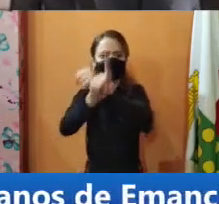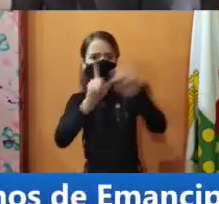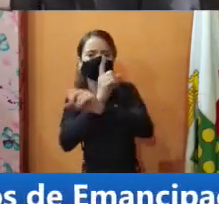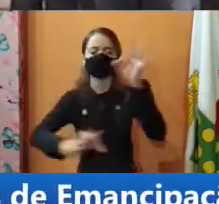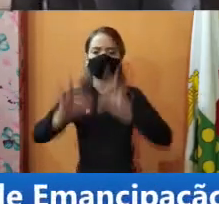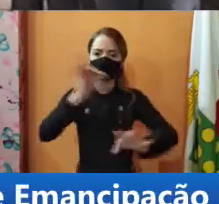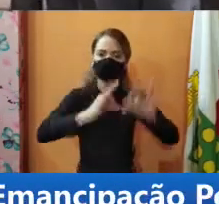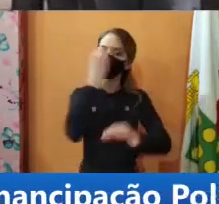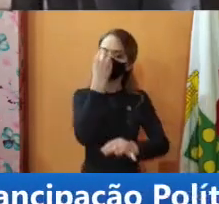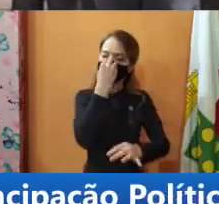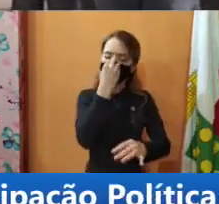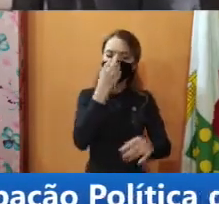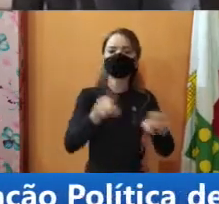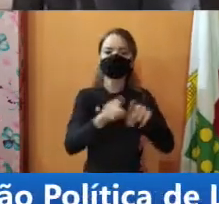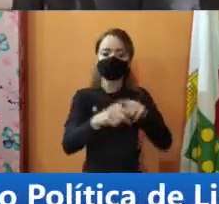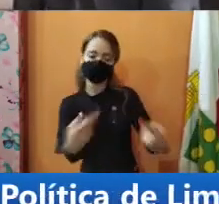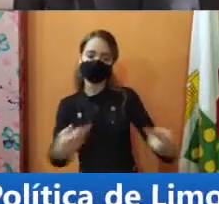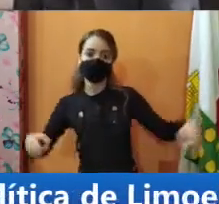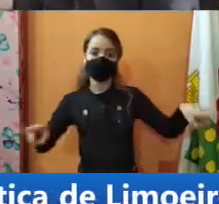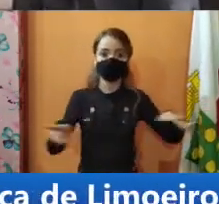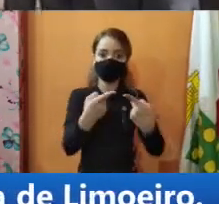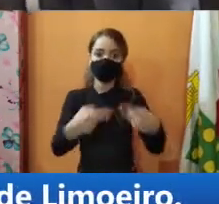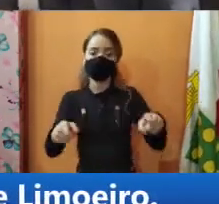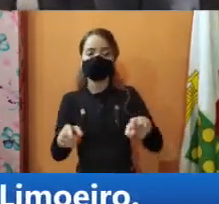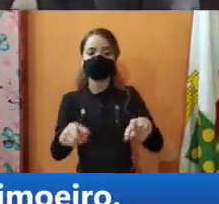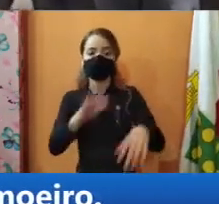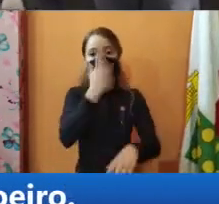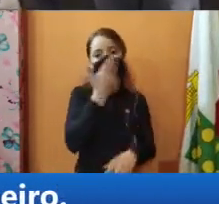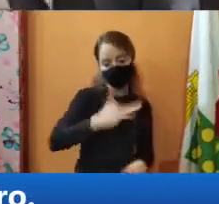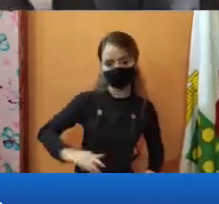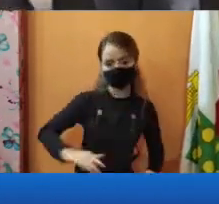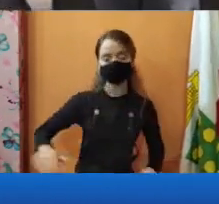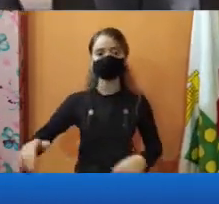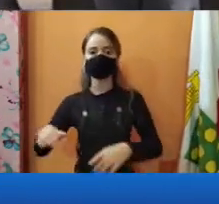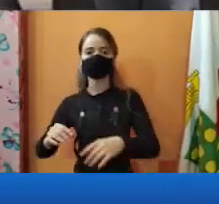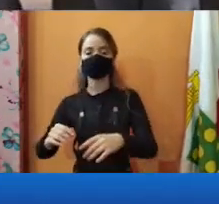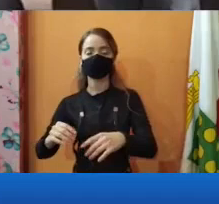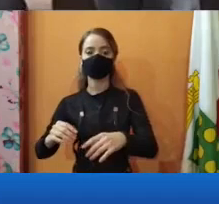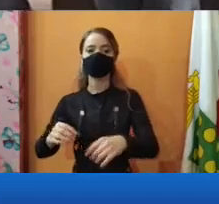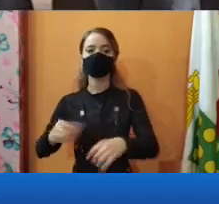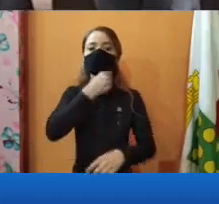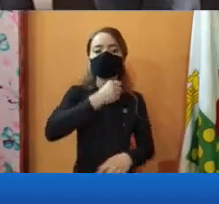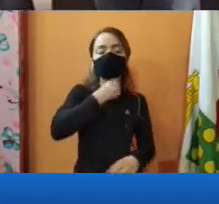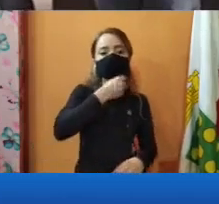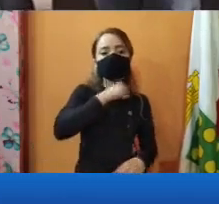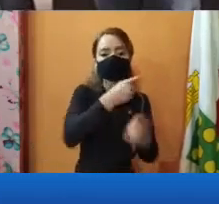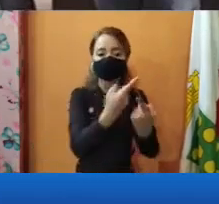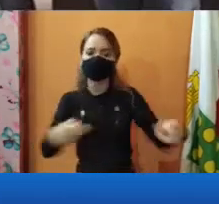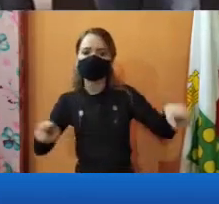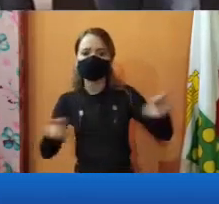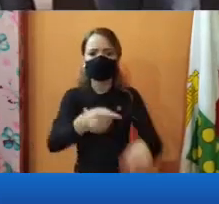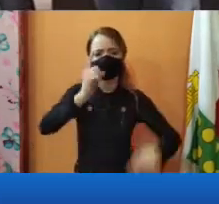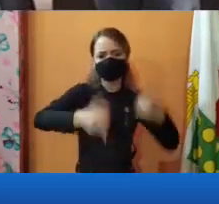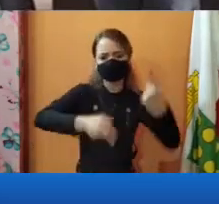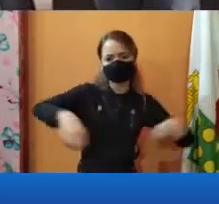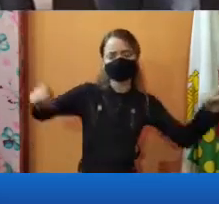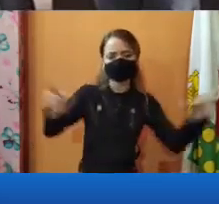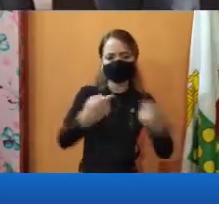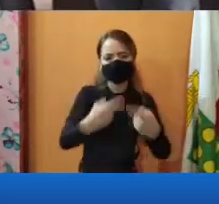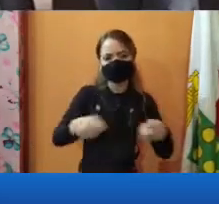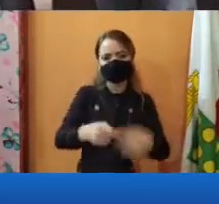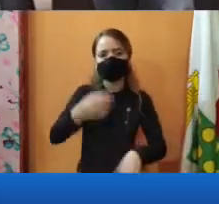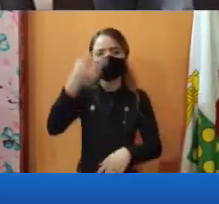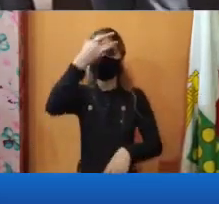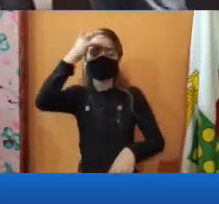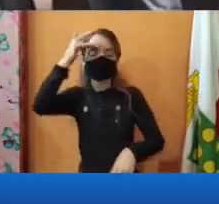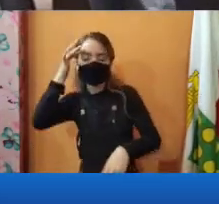Então, a música para criança, para os idosos e essa formação da banda marcial da pessoa idosa é um